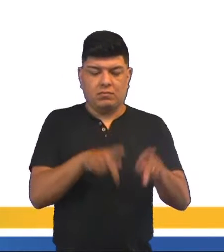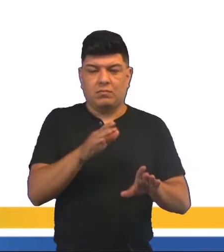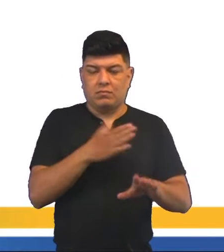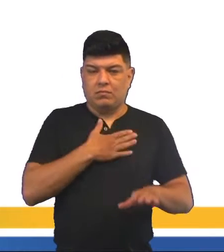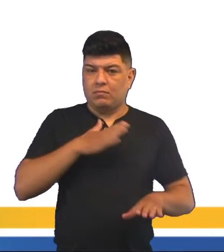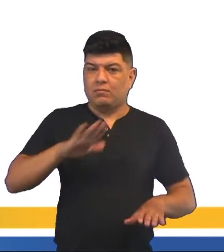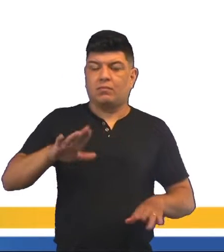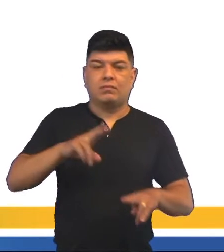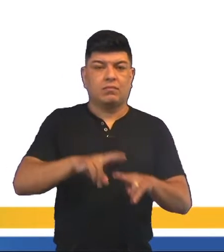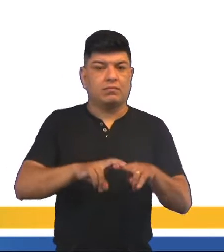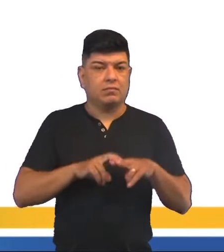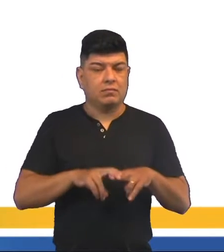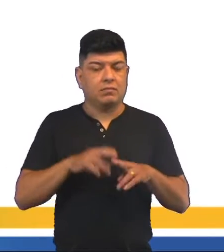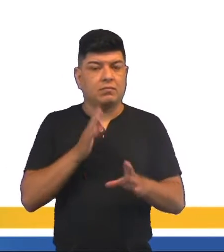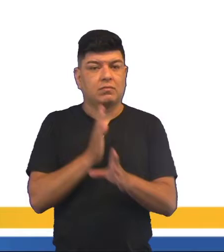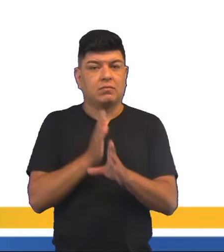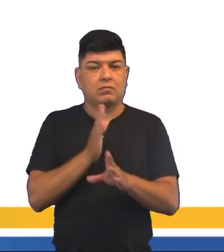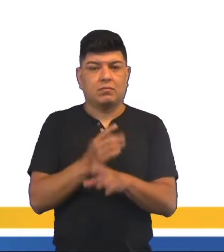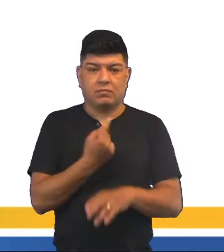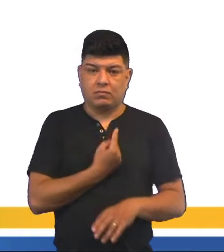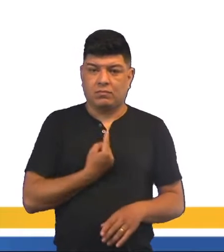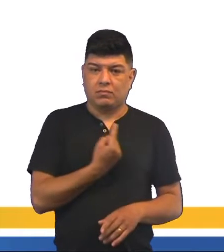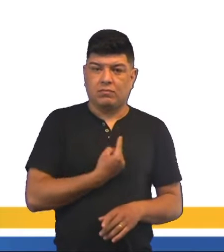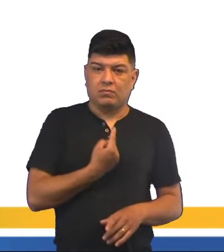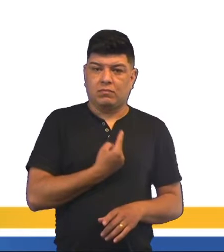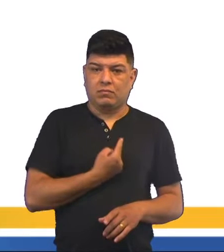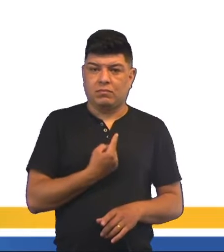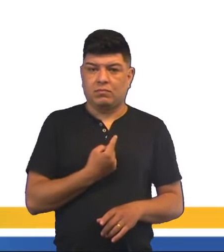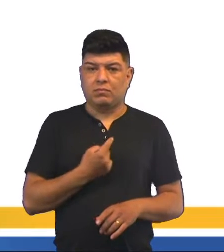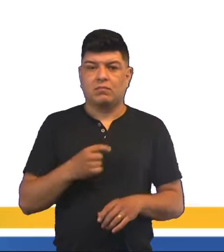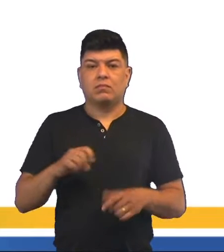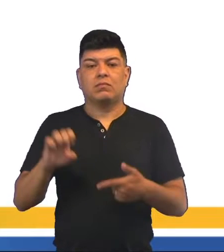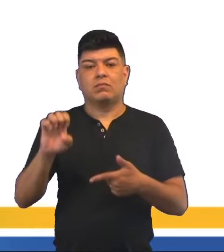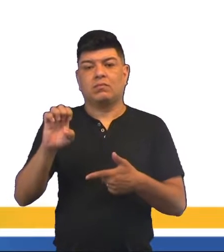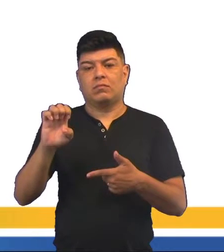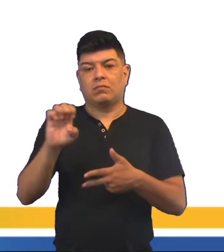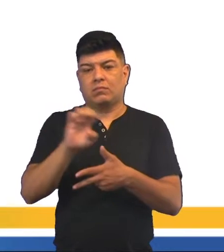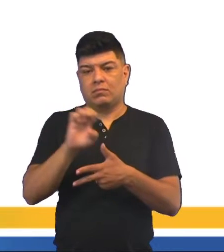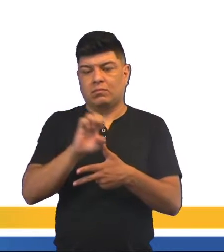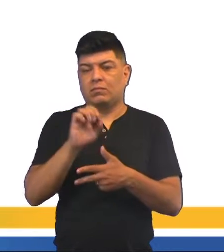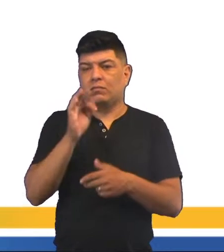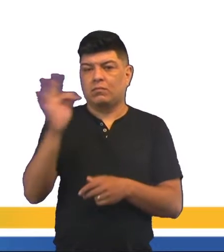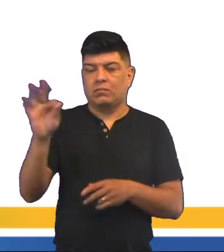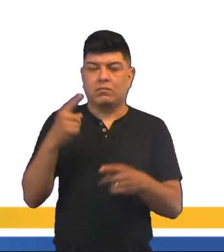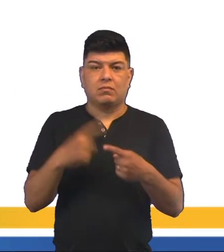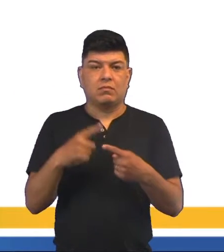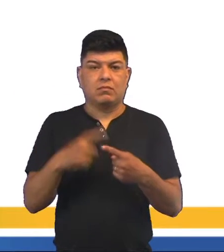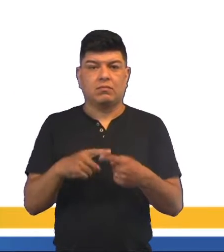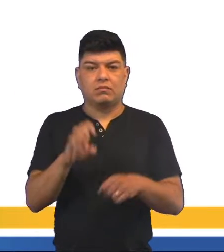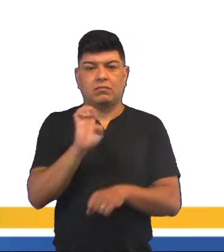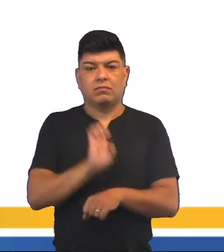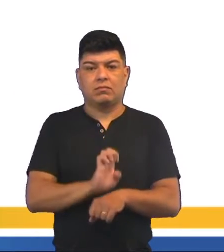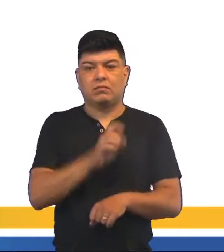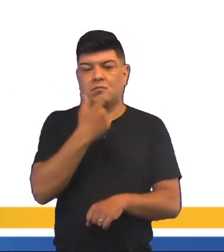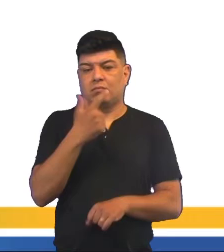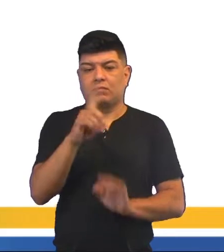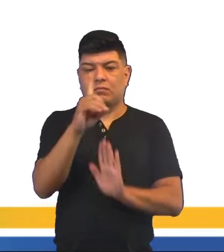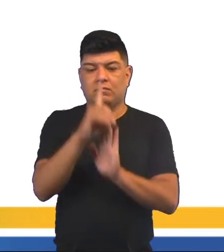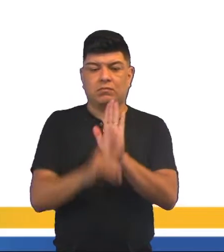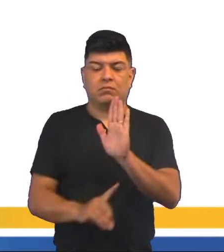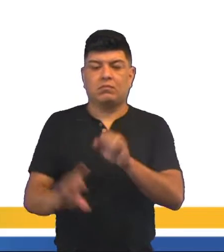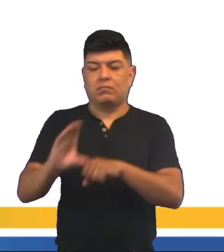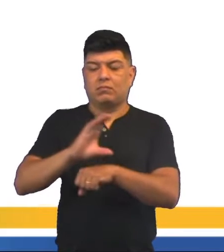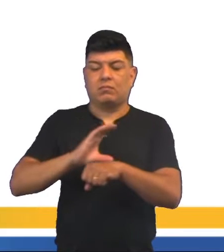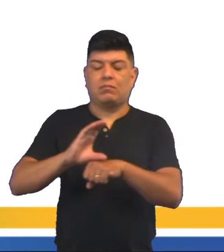relação de sua dependência, né, do Poder Executivo Federal, pois significava que o Acre não tinha direito, né, a uma